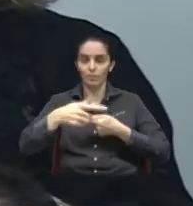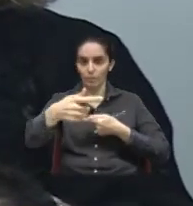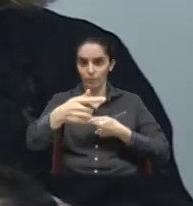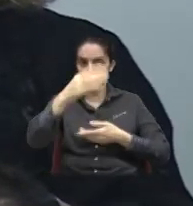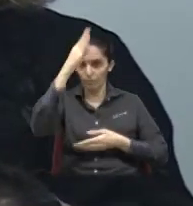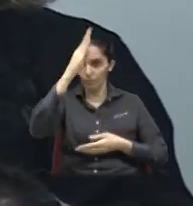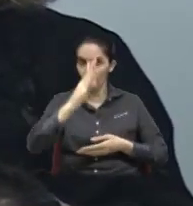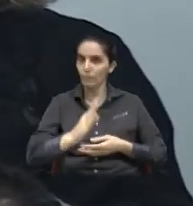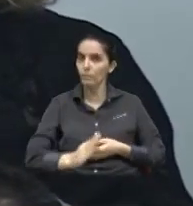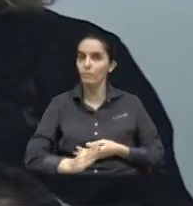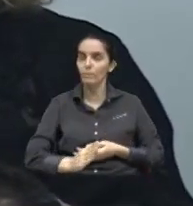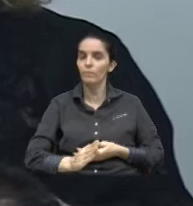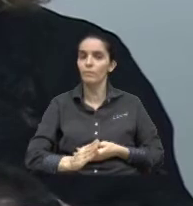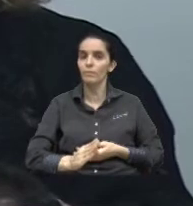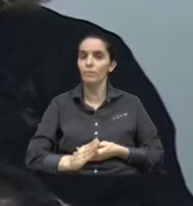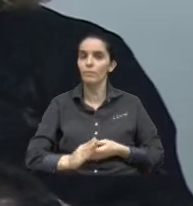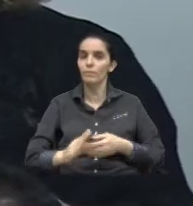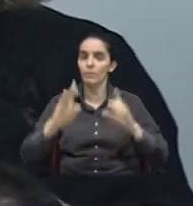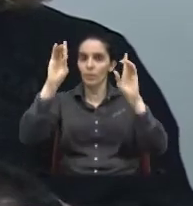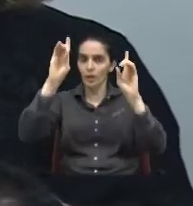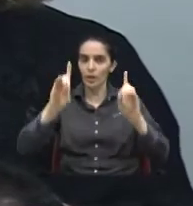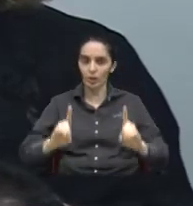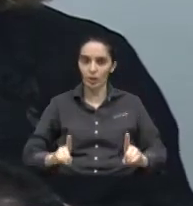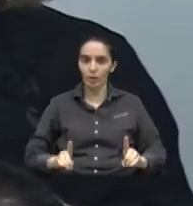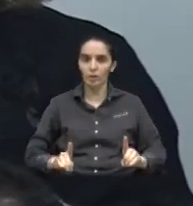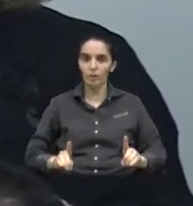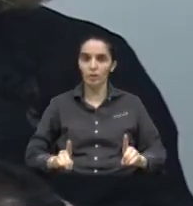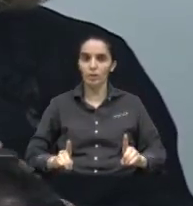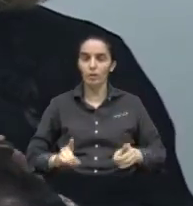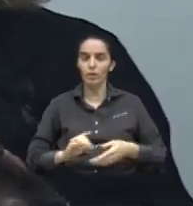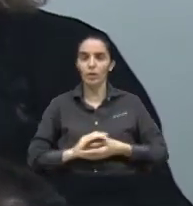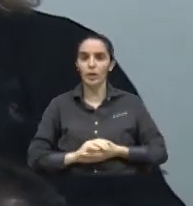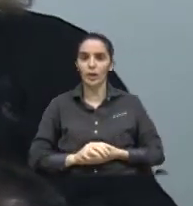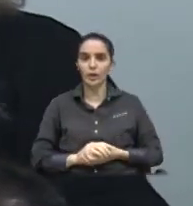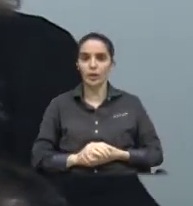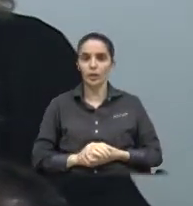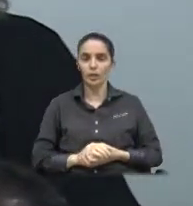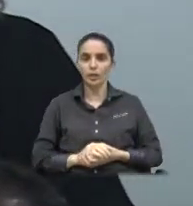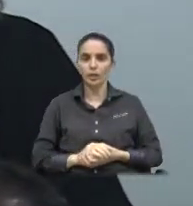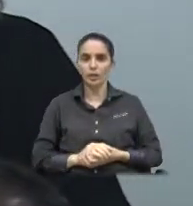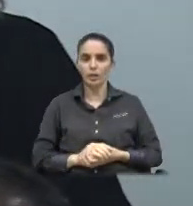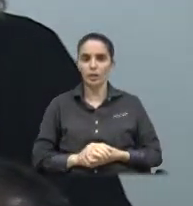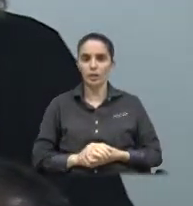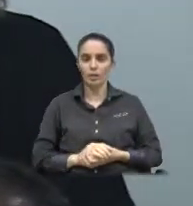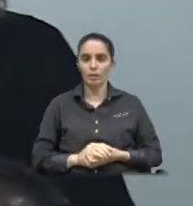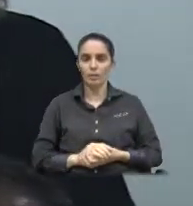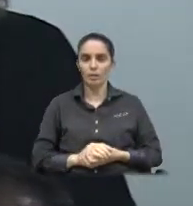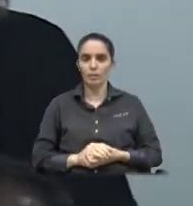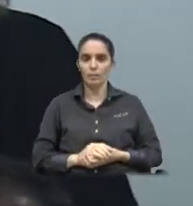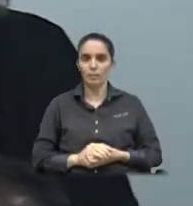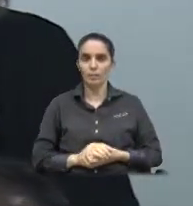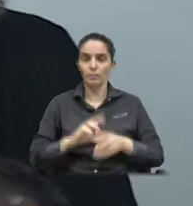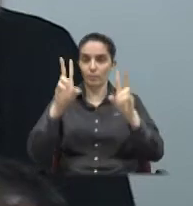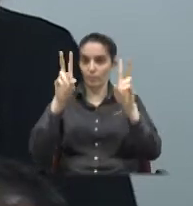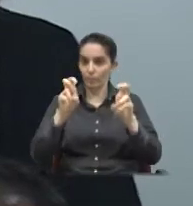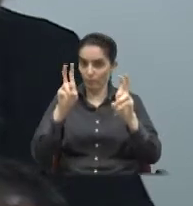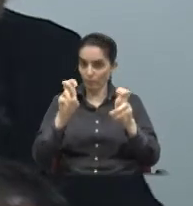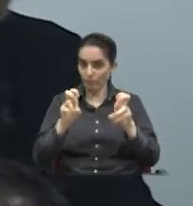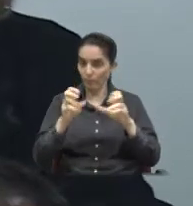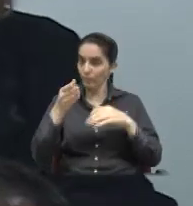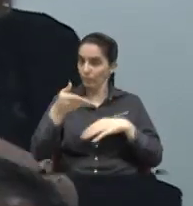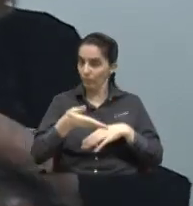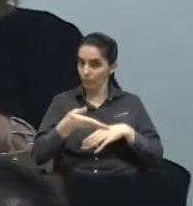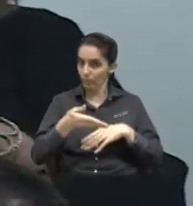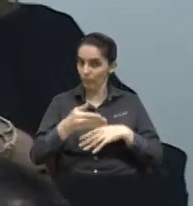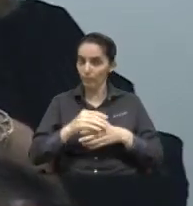gratuidade para os deficientes. Esse assunto, ele está presente hoje, foi um assunto